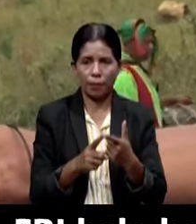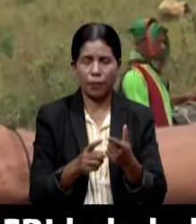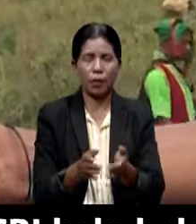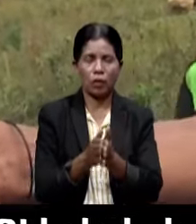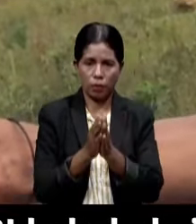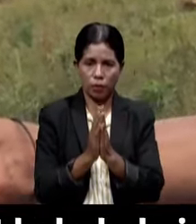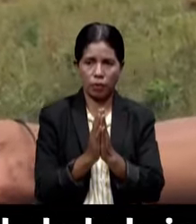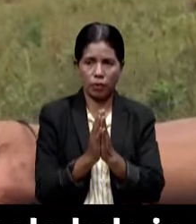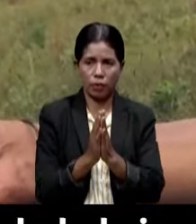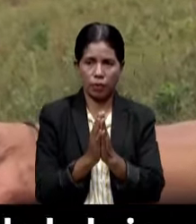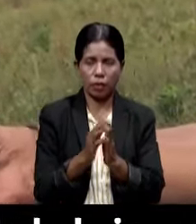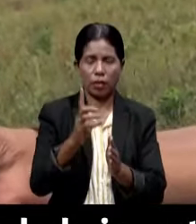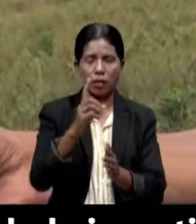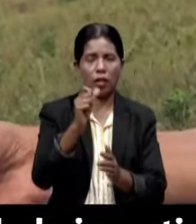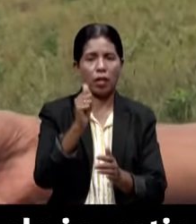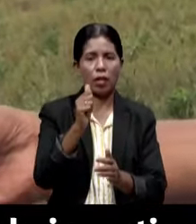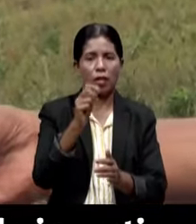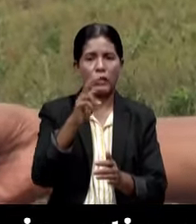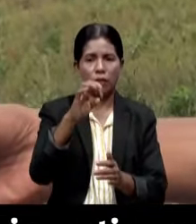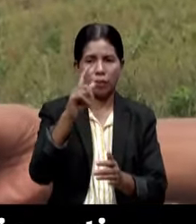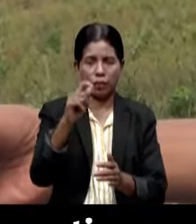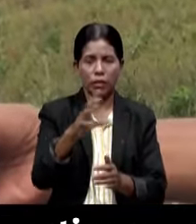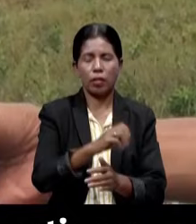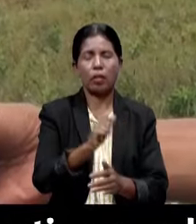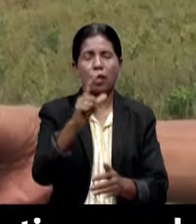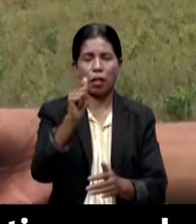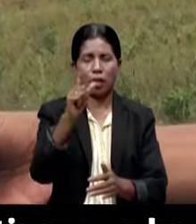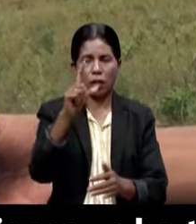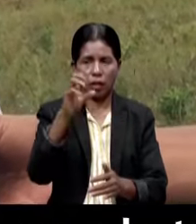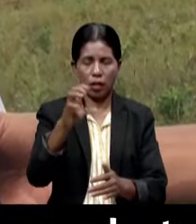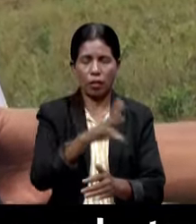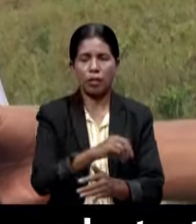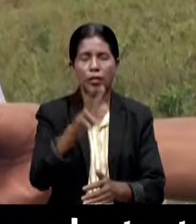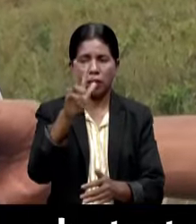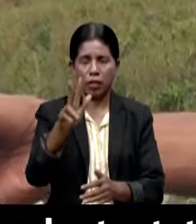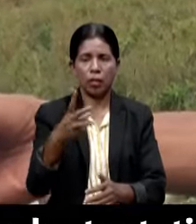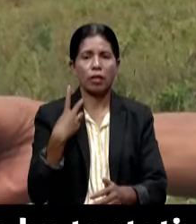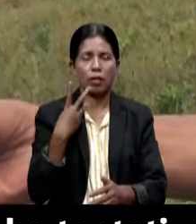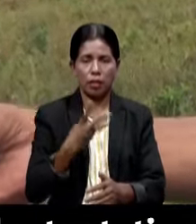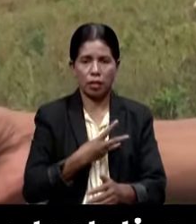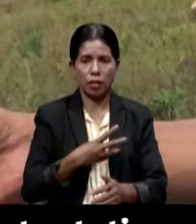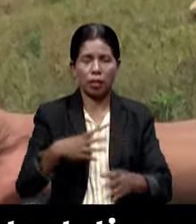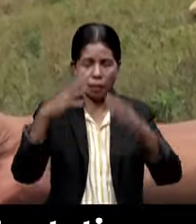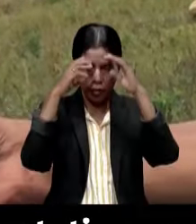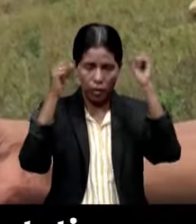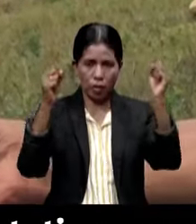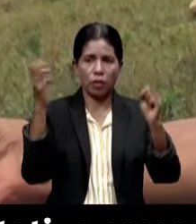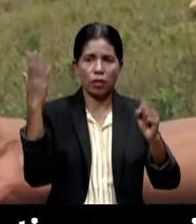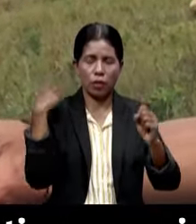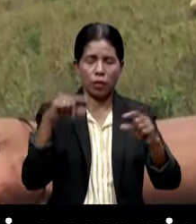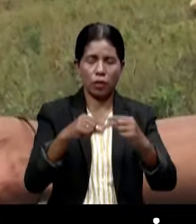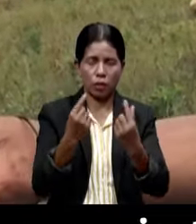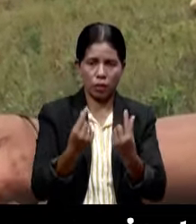Sauruzu David Alex, terceiro, Maka Itania, ex-presidente da